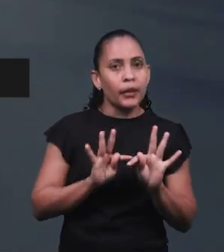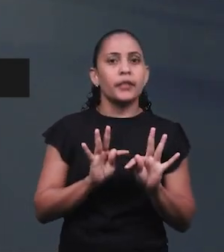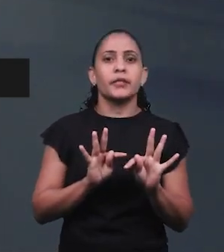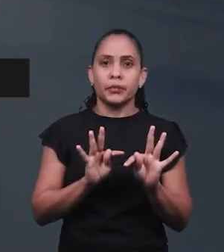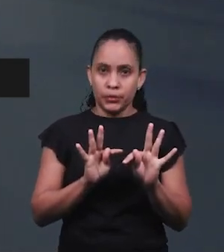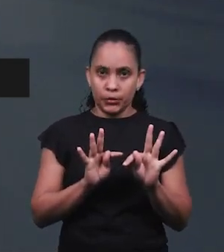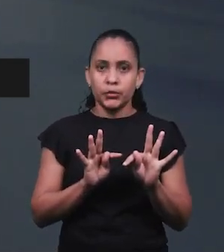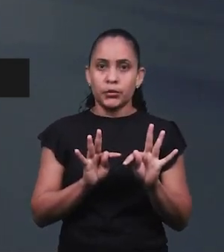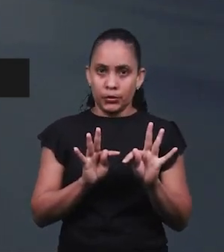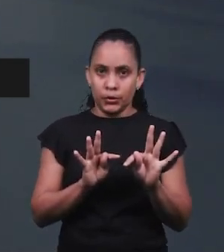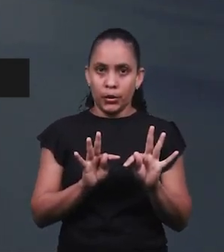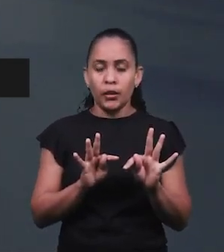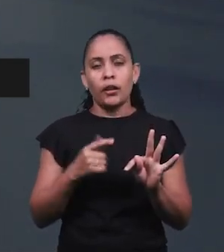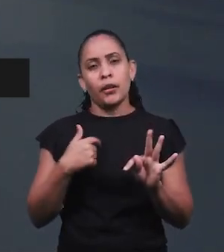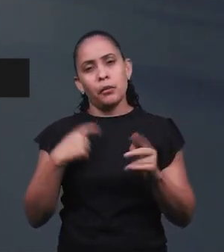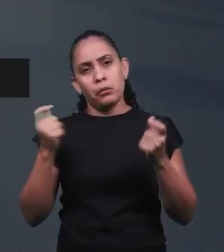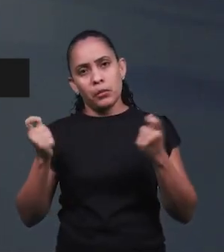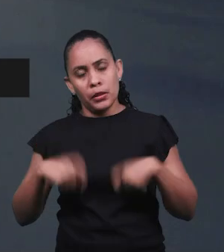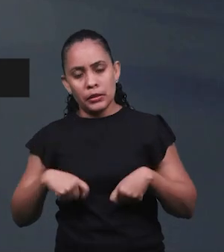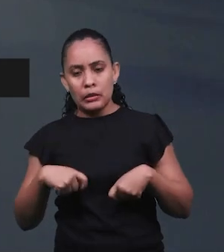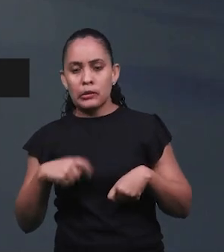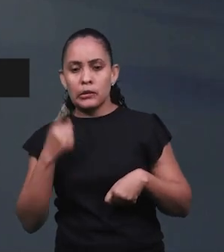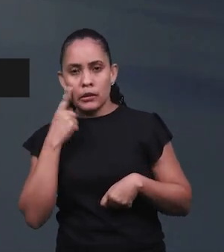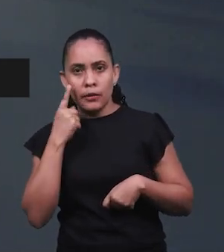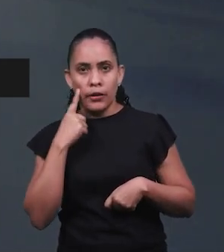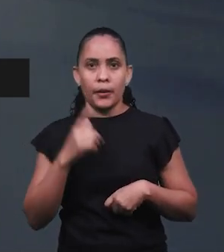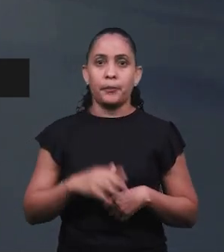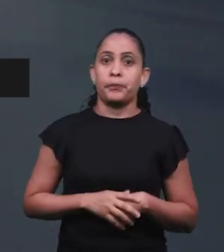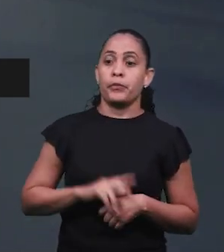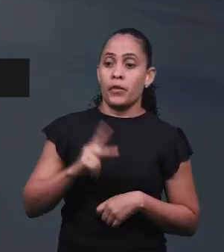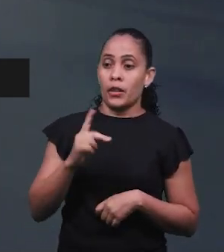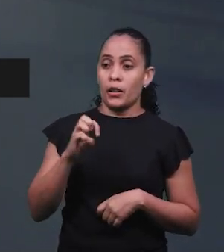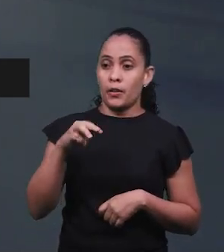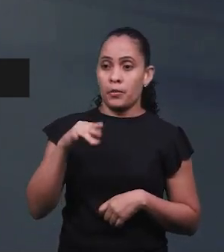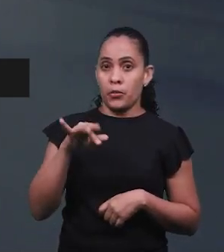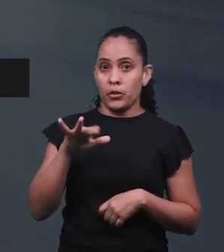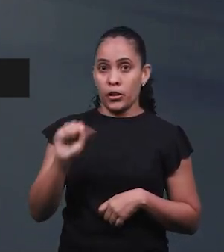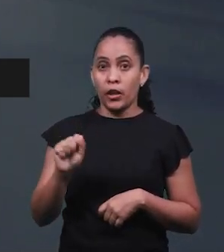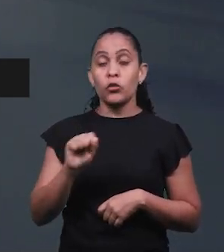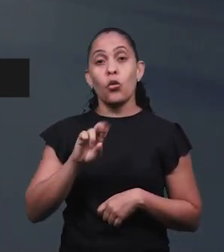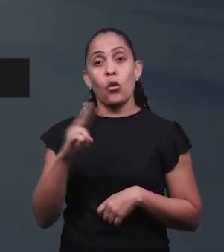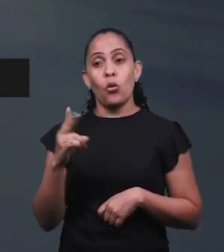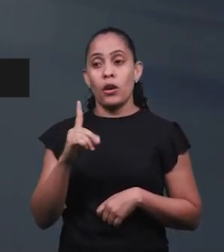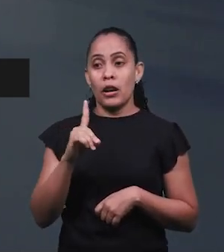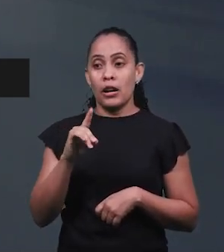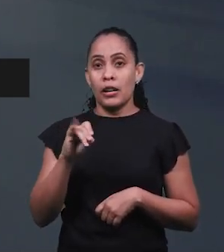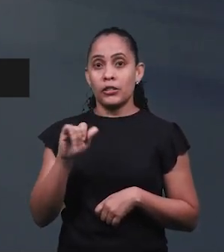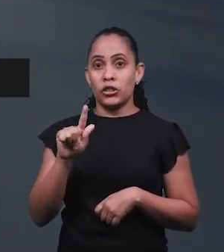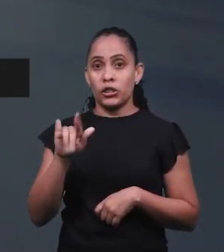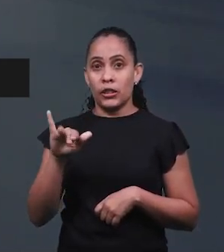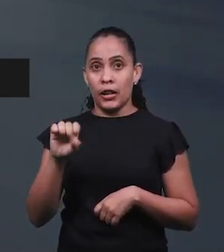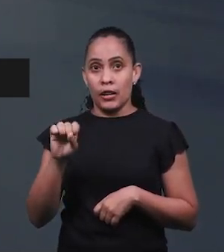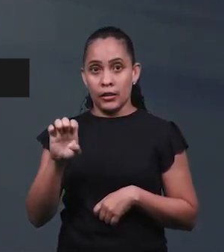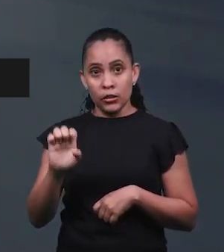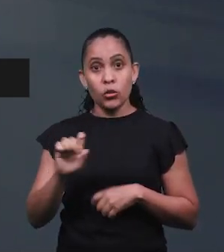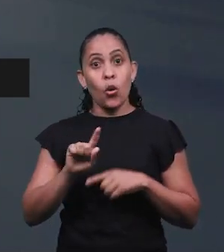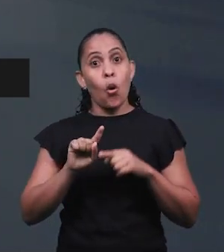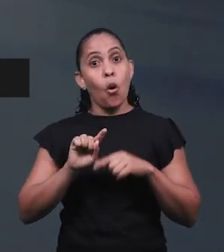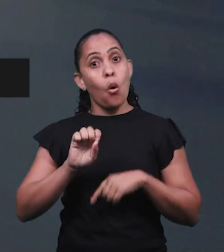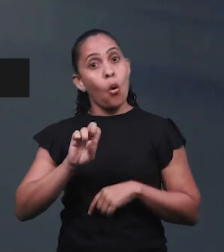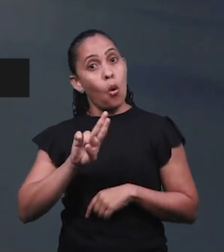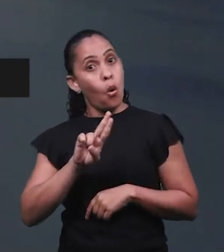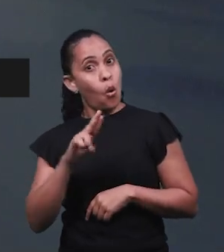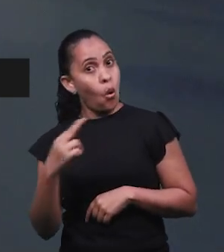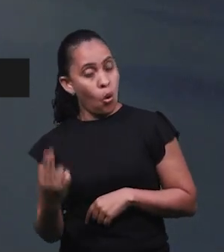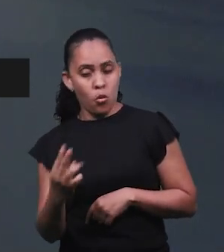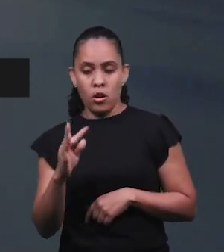renal substitutiva, que é ou a hemodiálise, ou a diálise peritoneal, ou o transplante renal,